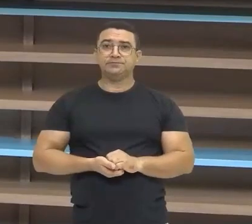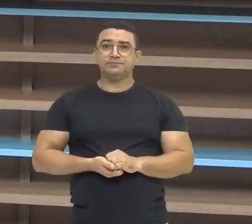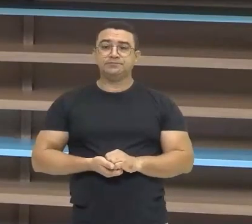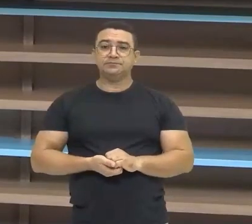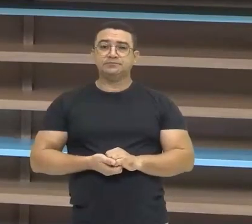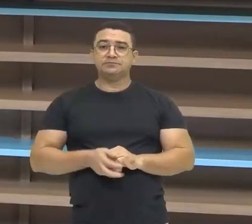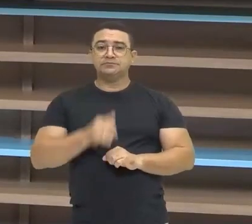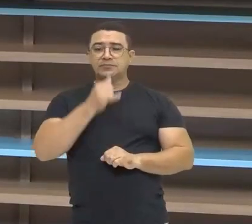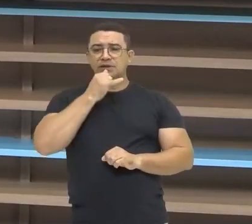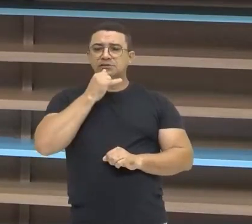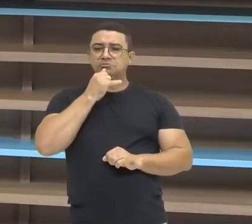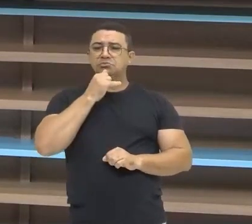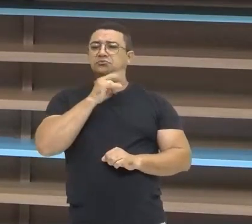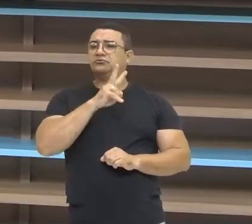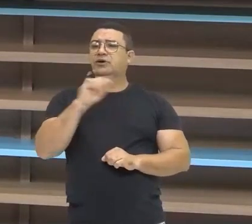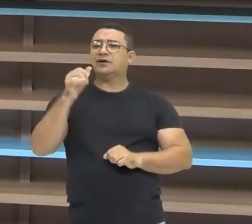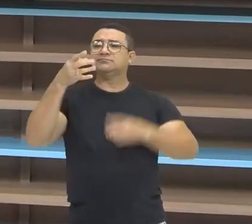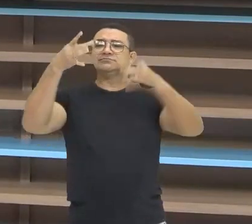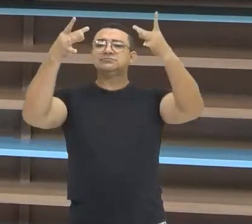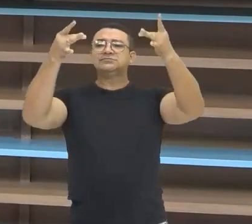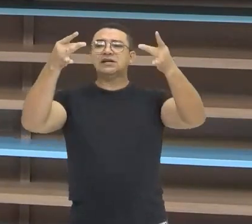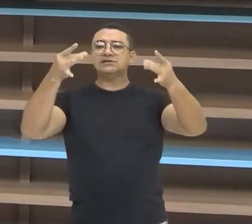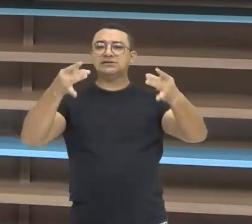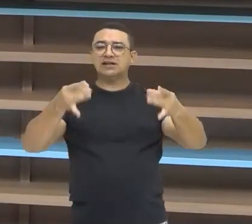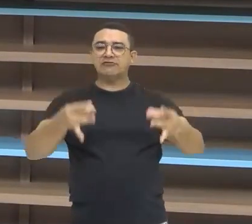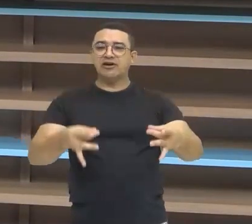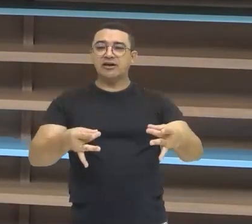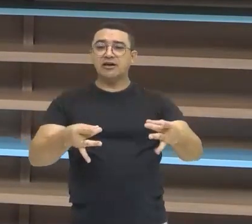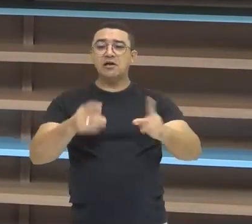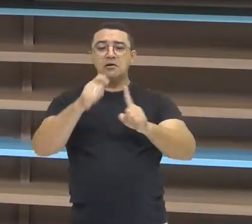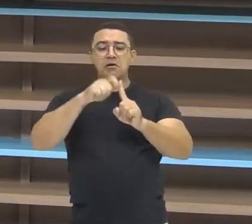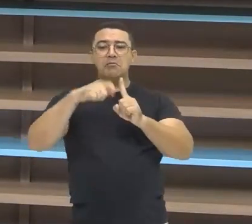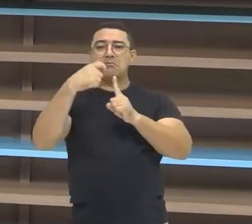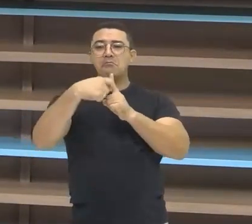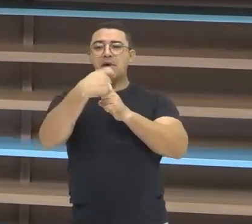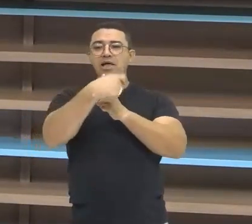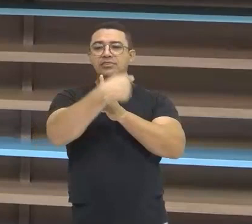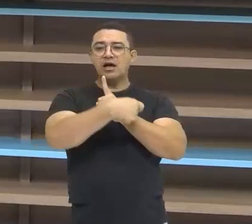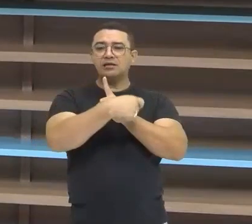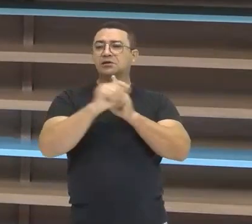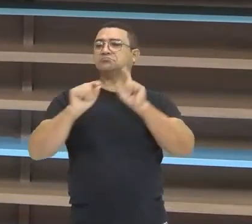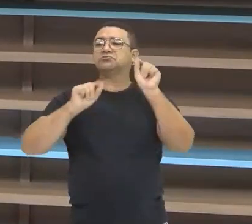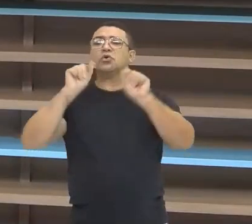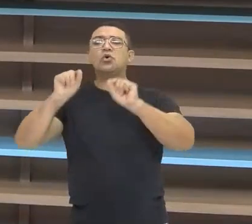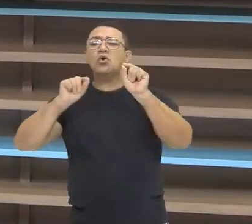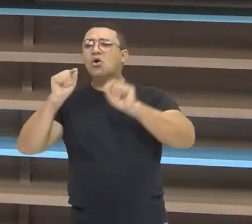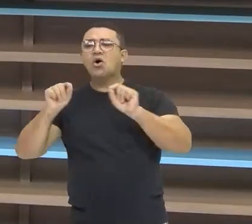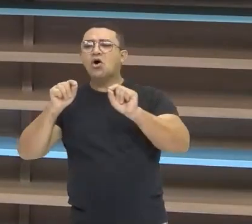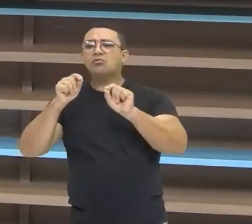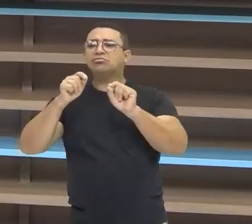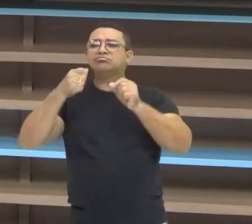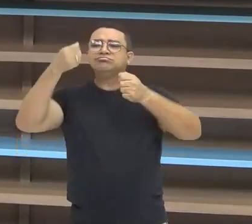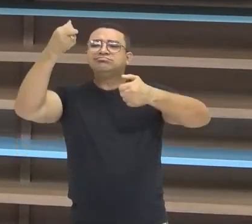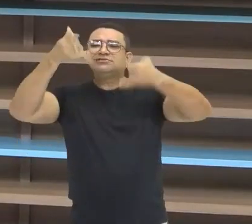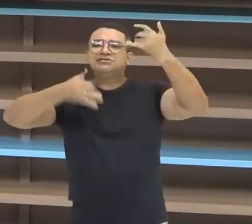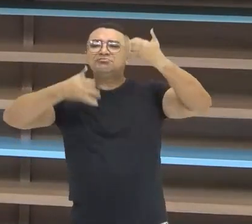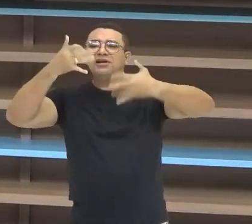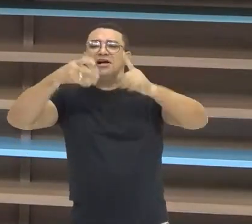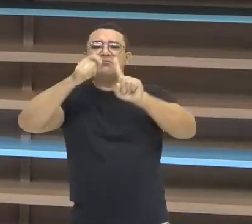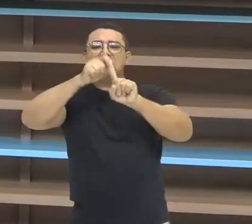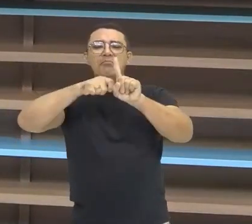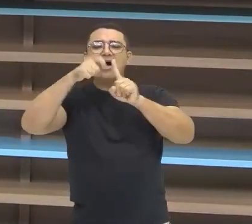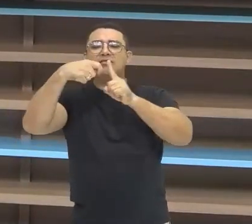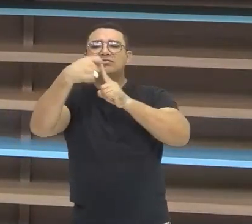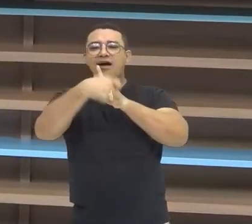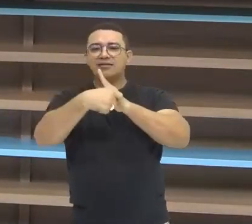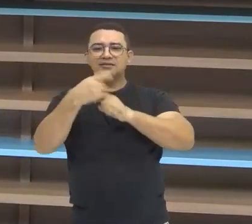exemplo, quando eles vão descrever a banana, né? E como era o cacho de banana, é muito interessante. Convido você,